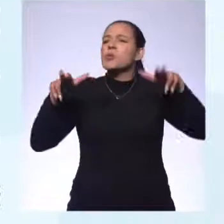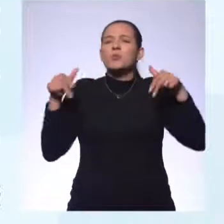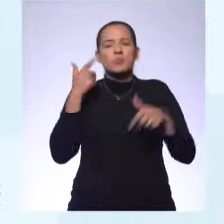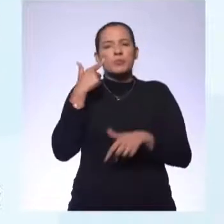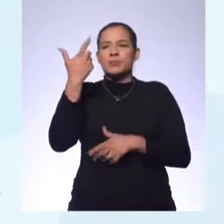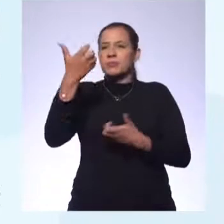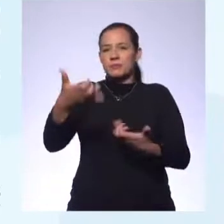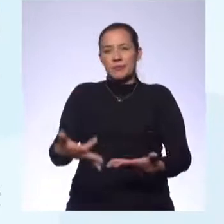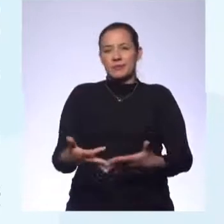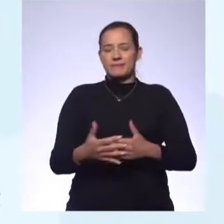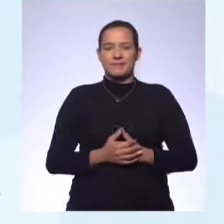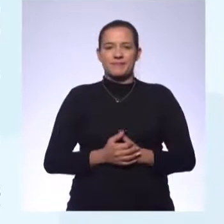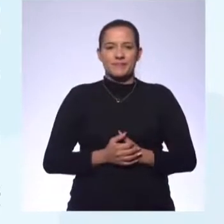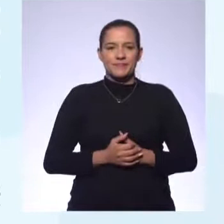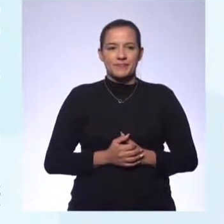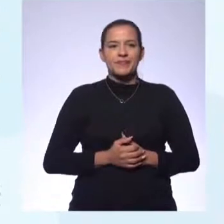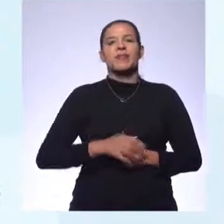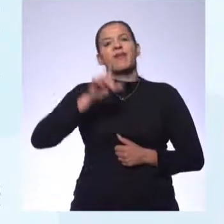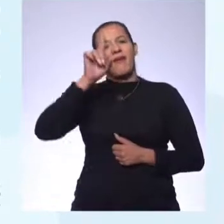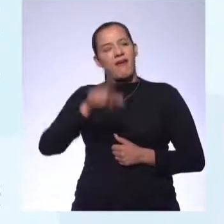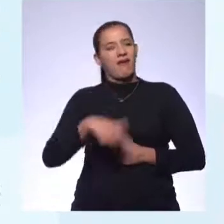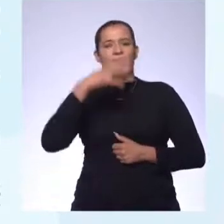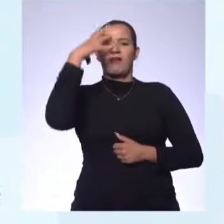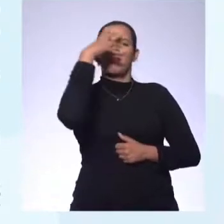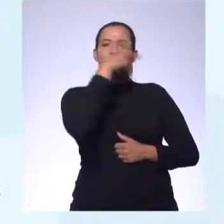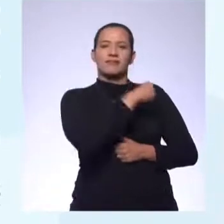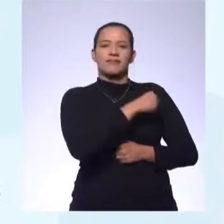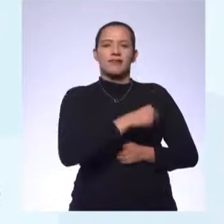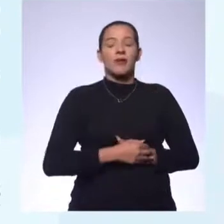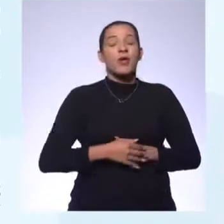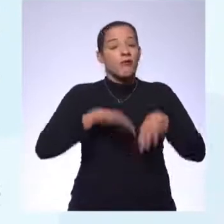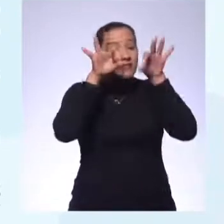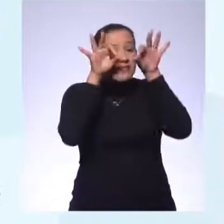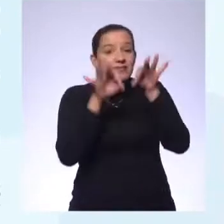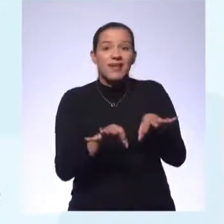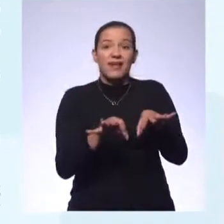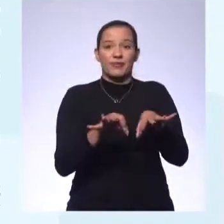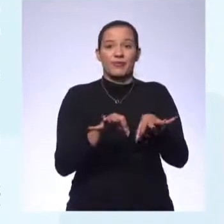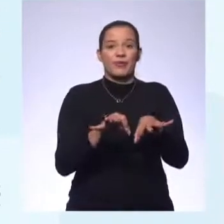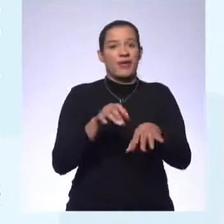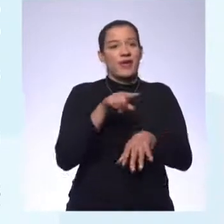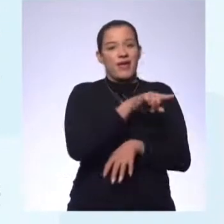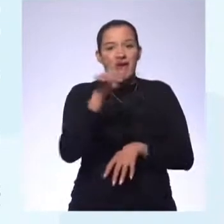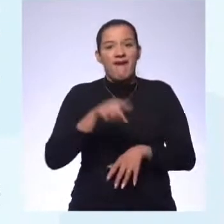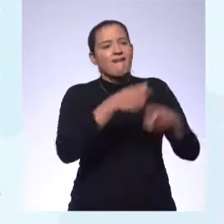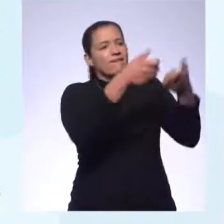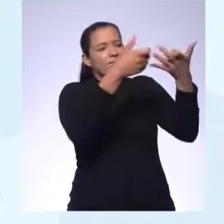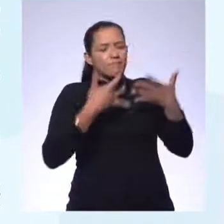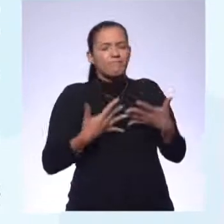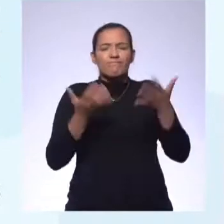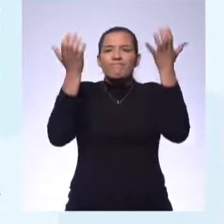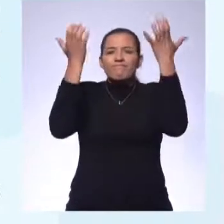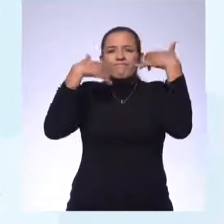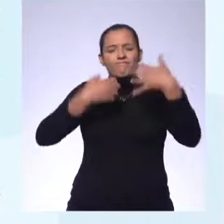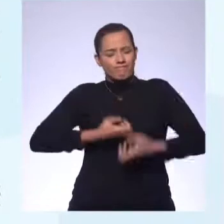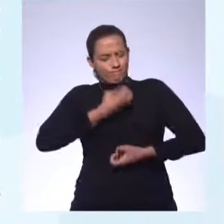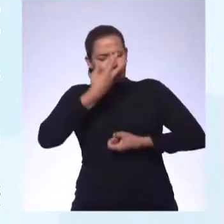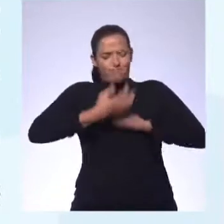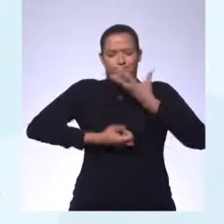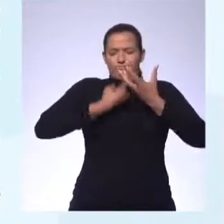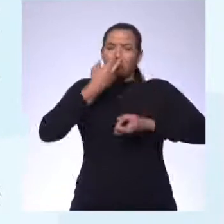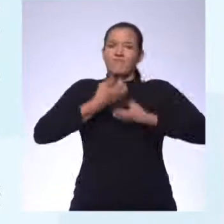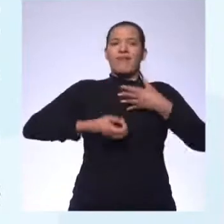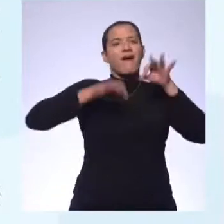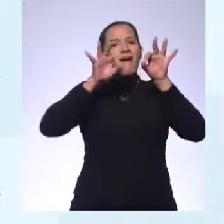explicar. Era bela, tinha toda a certeza. Desta vez, era uma convicção profunda e inabalável. Era